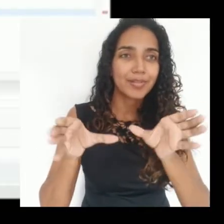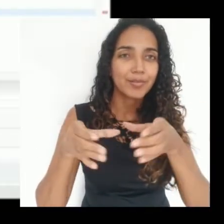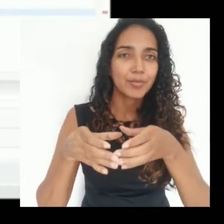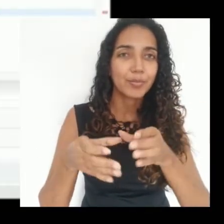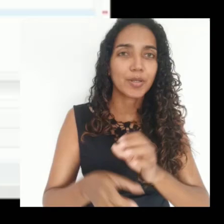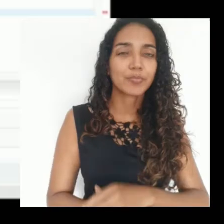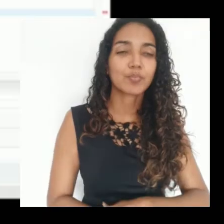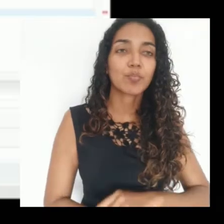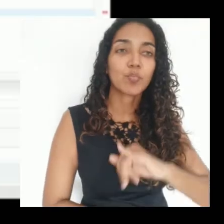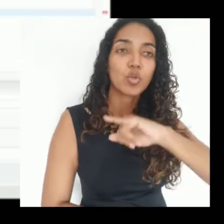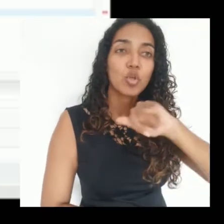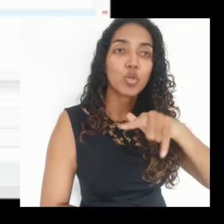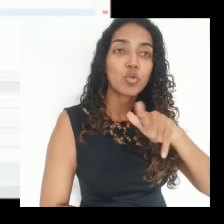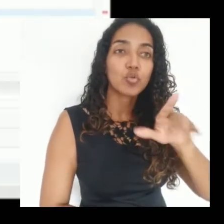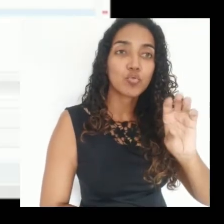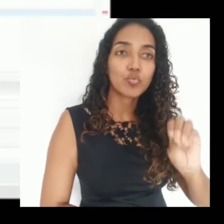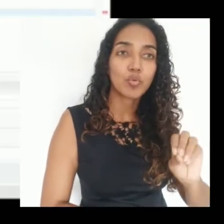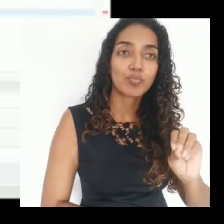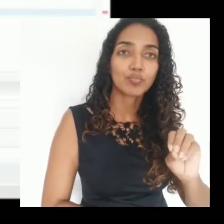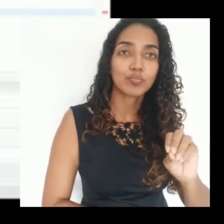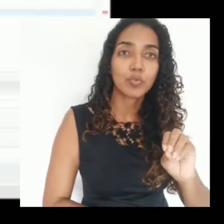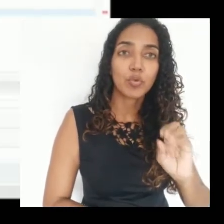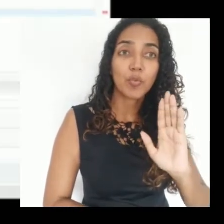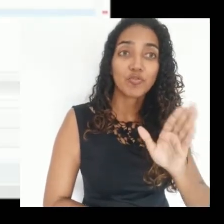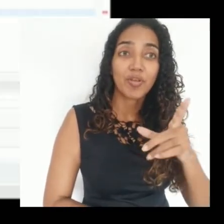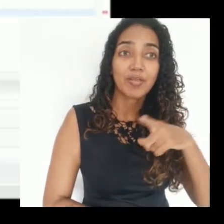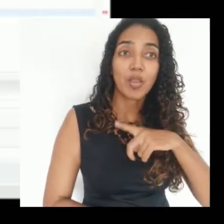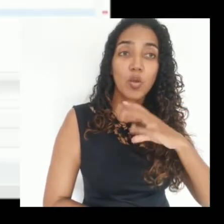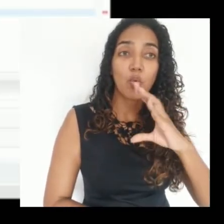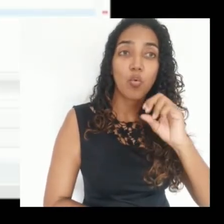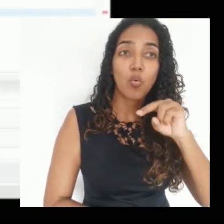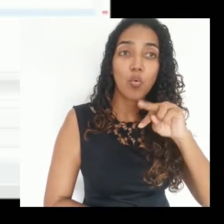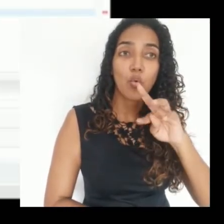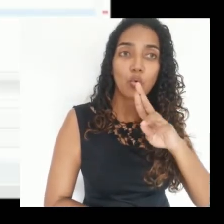tem um construtor da classe aluno, eu vou passar a matrícula